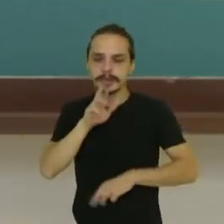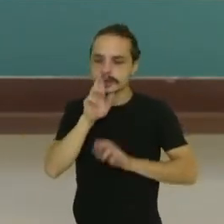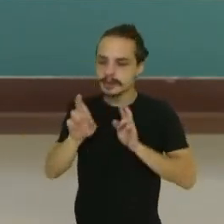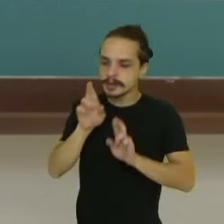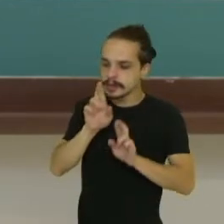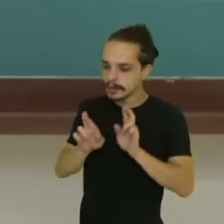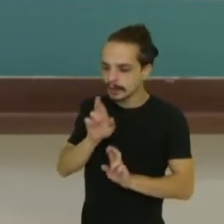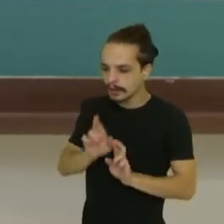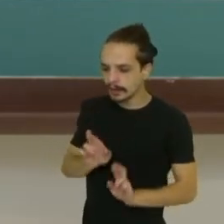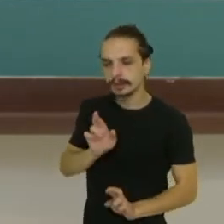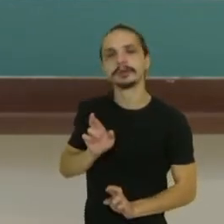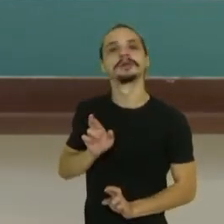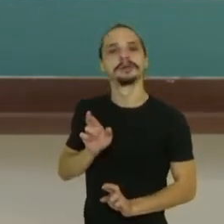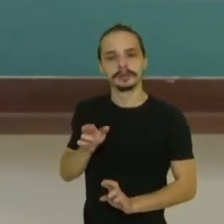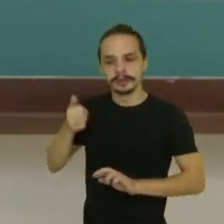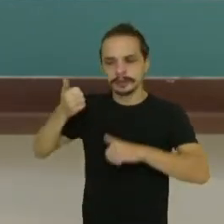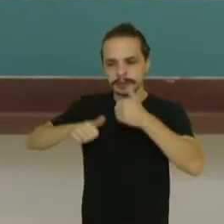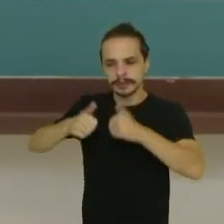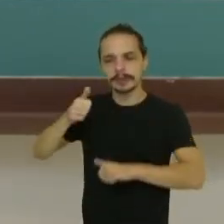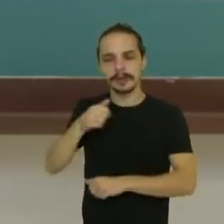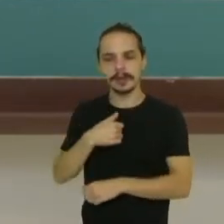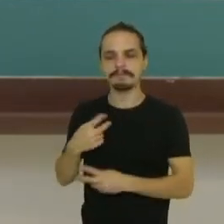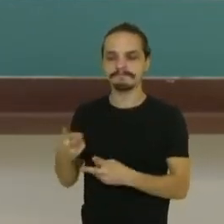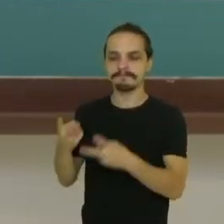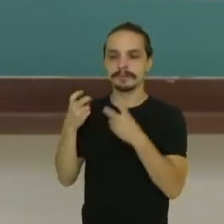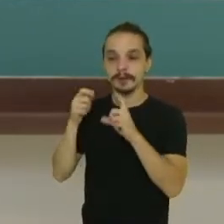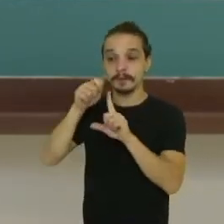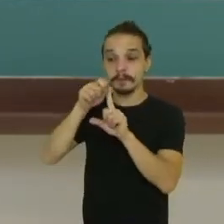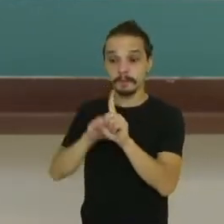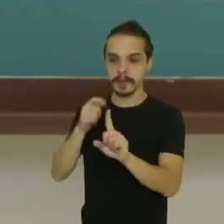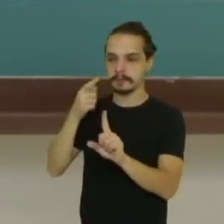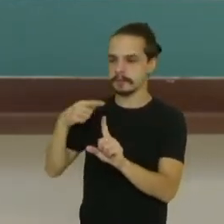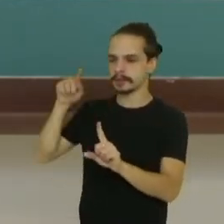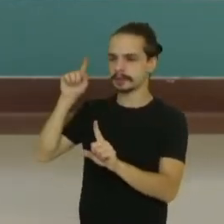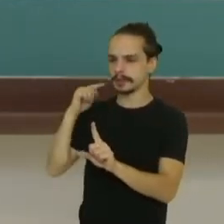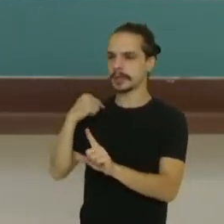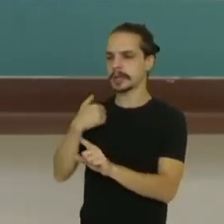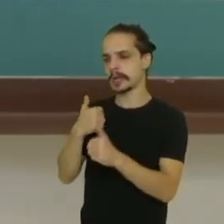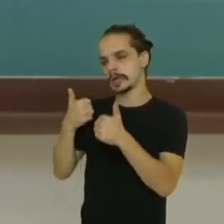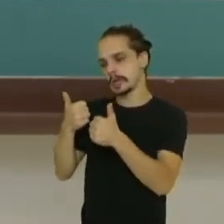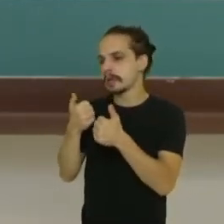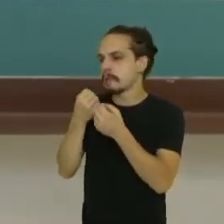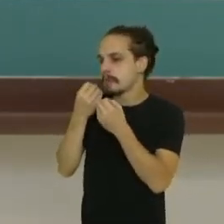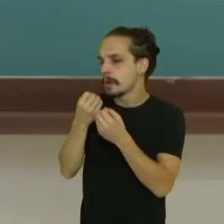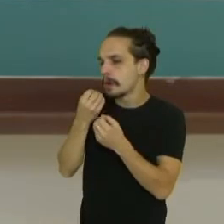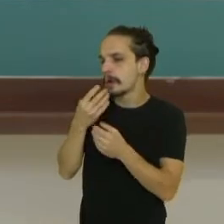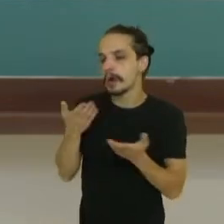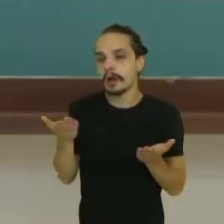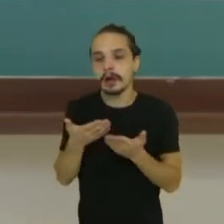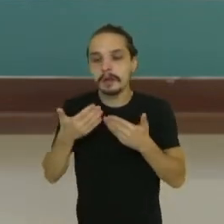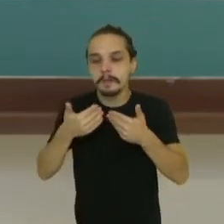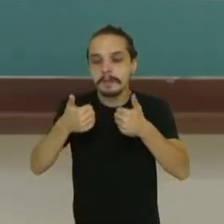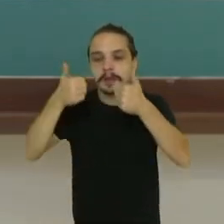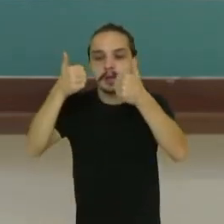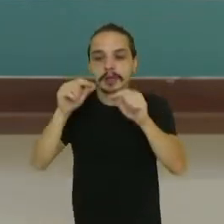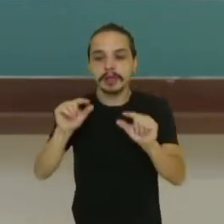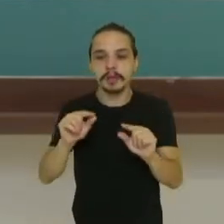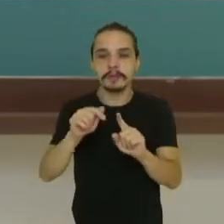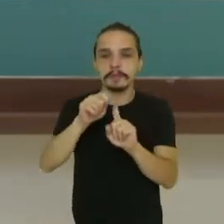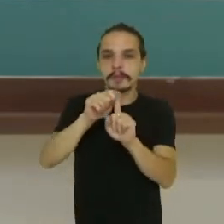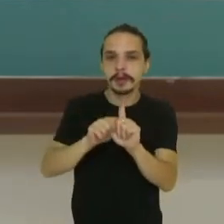resultados né consiga perceber olha no mês passado né eu fui razoável esse mês eu fui um pouco melhor